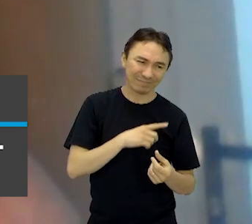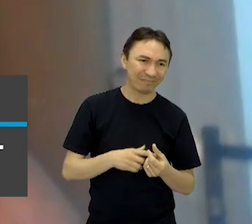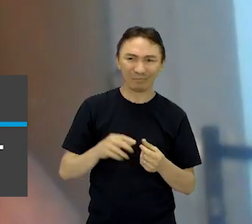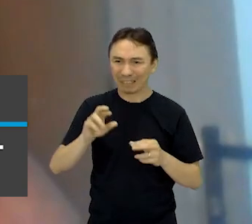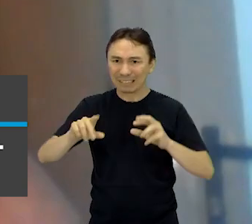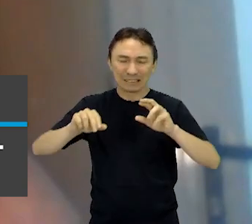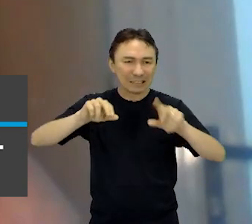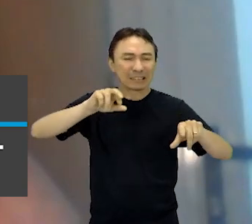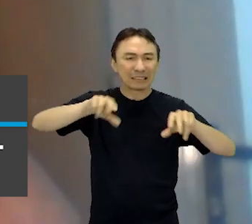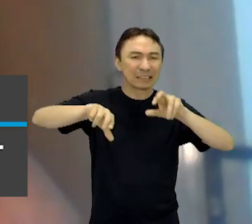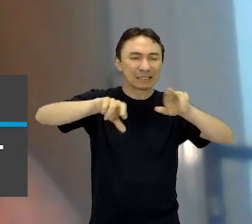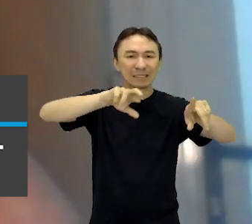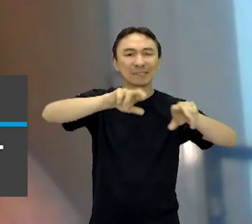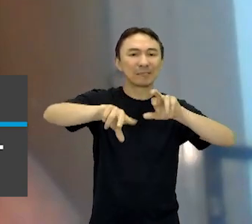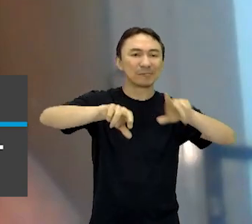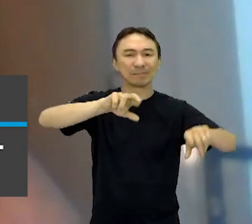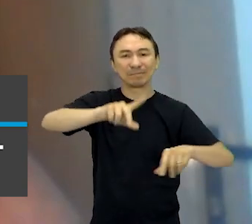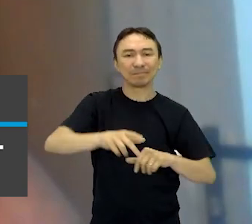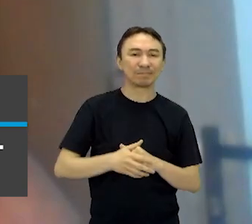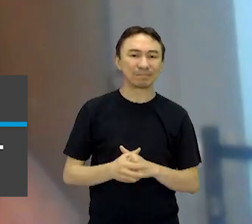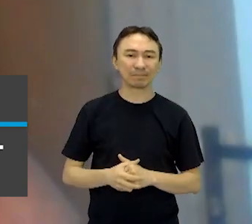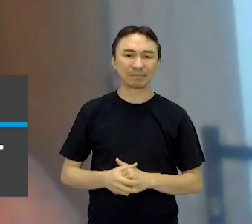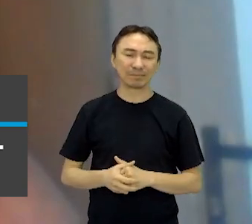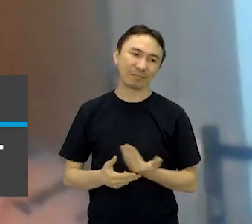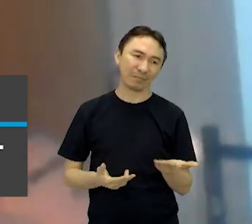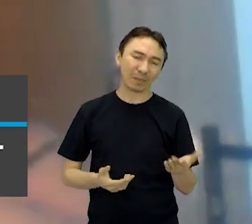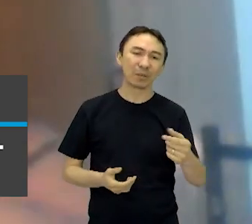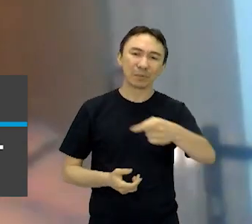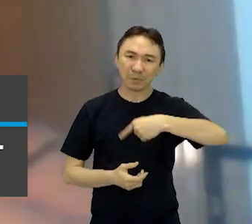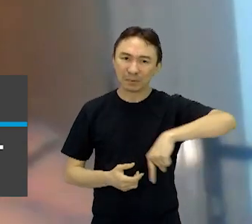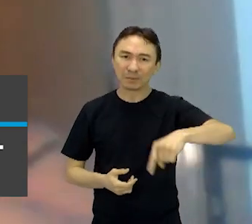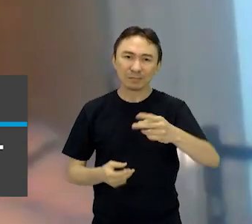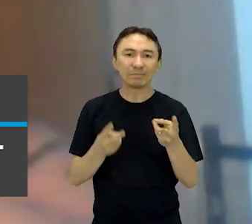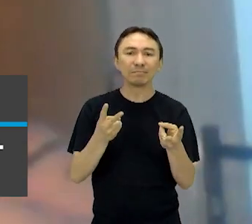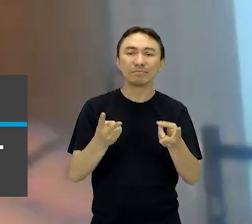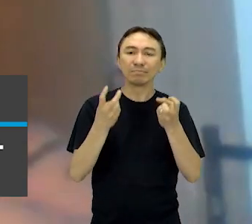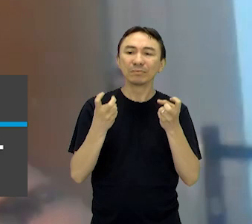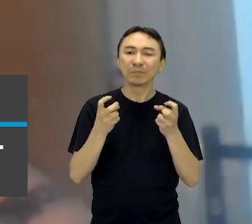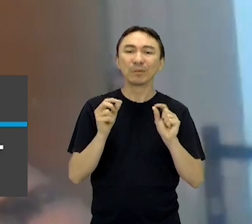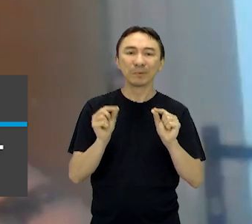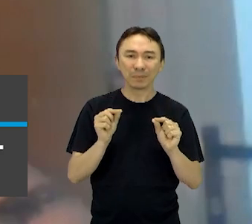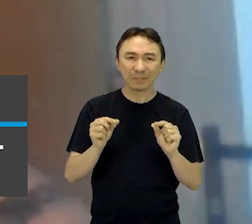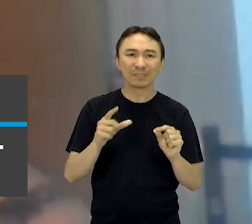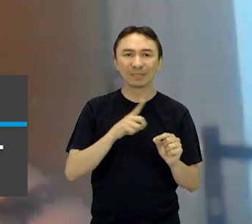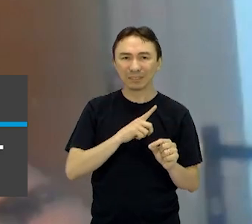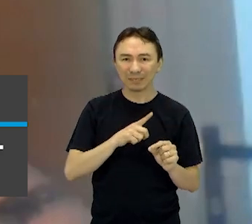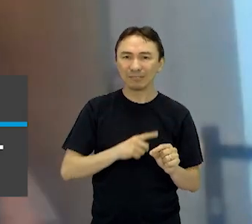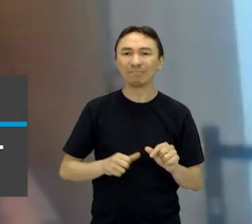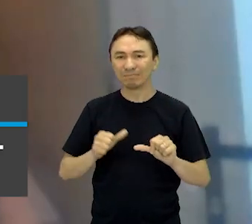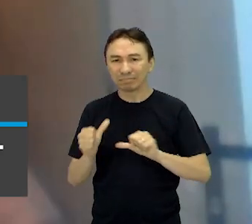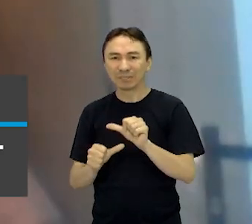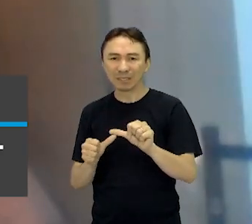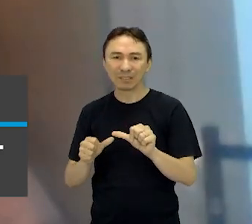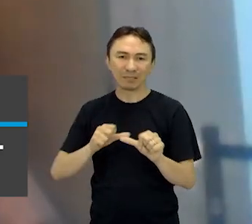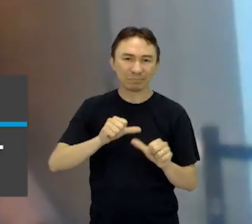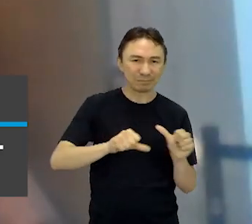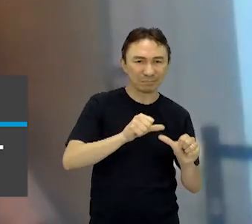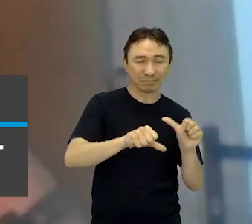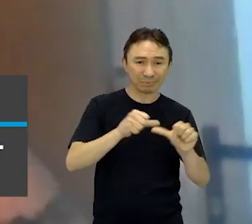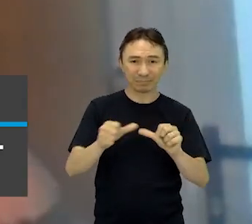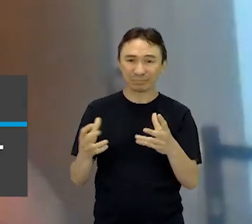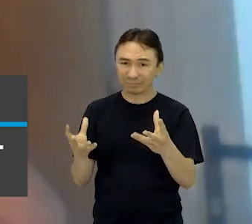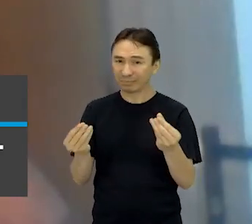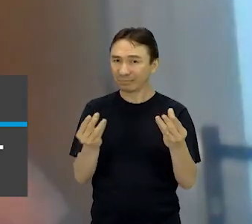né? Então, a gente percebe que foram tantas mudanças em um pequeno espaço de